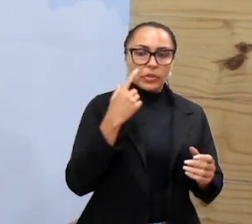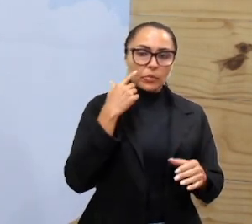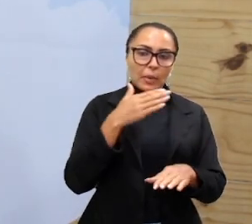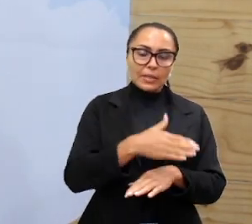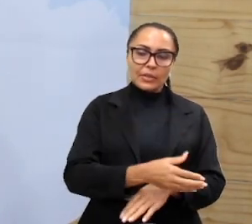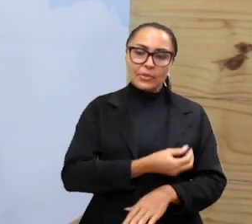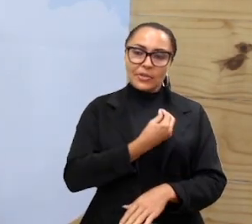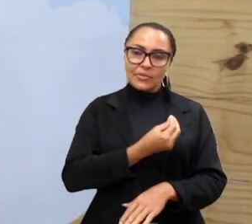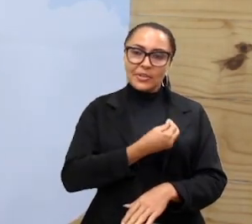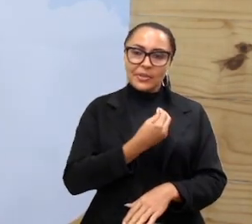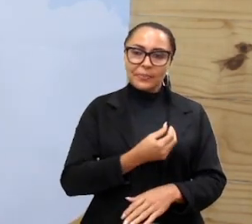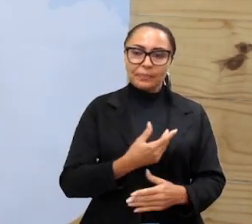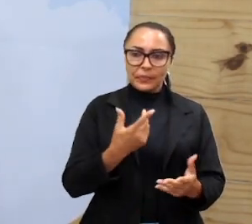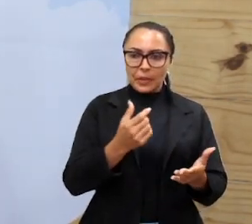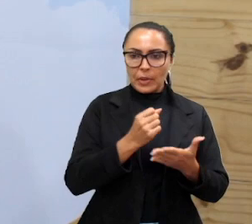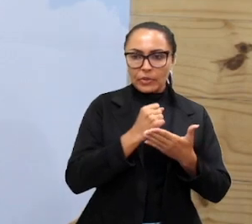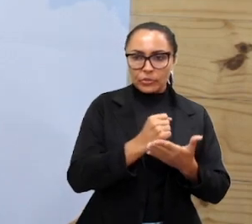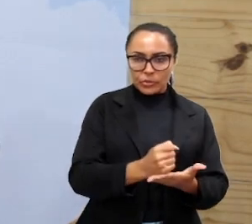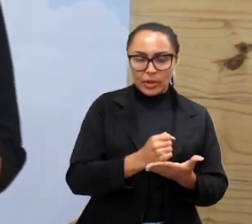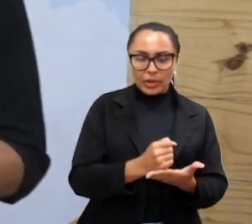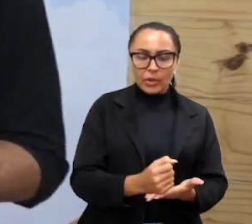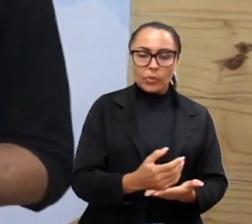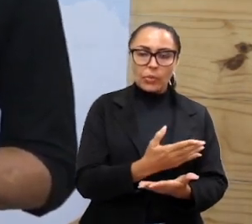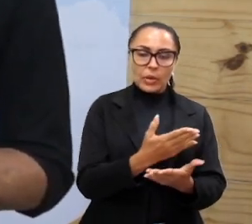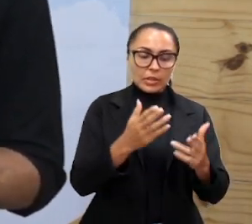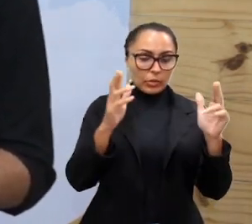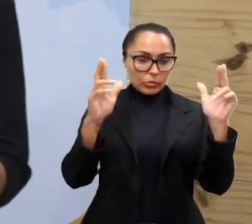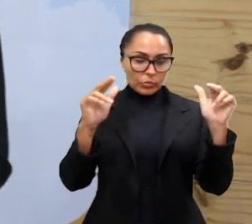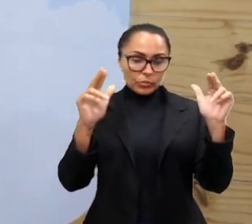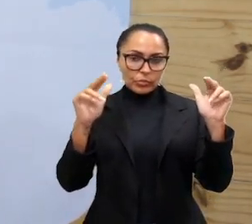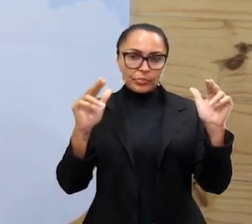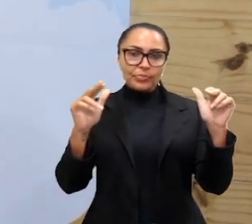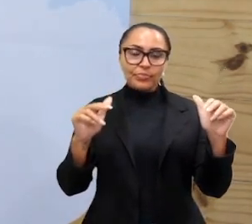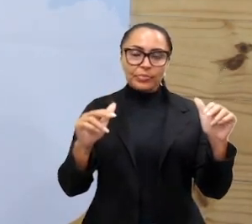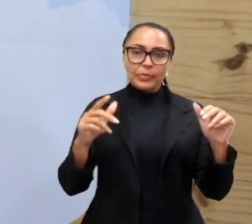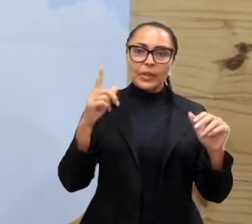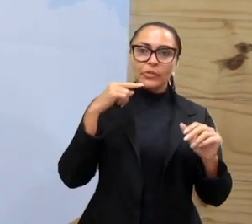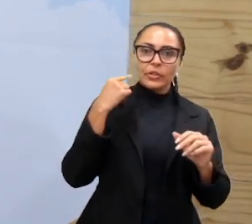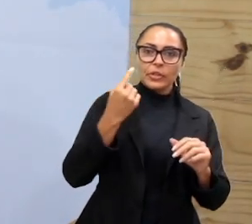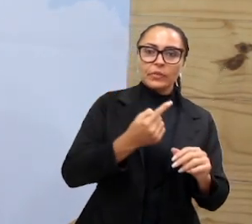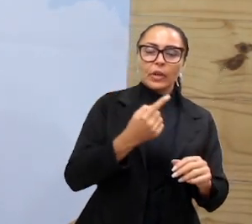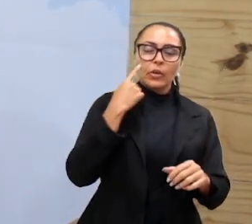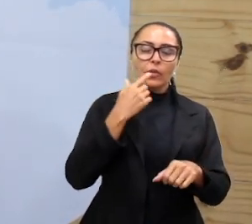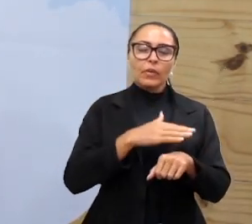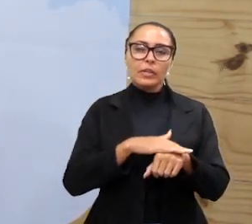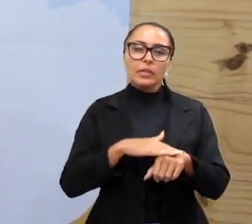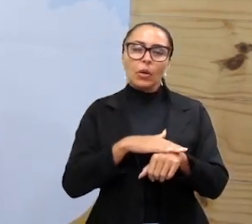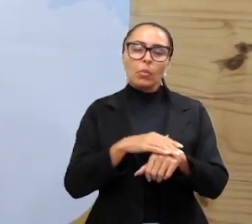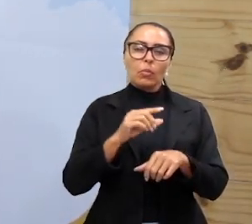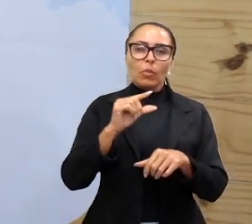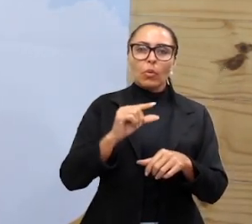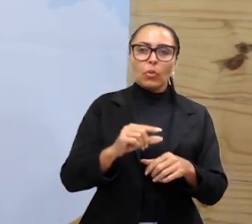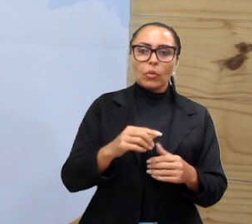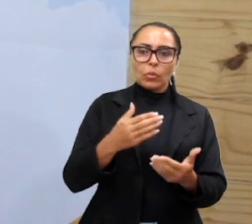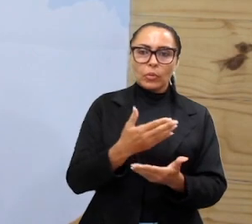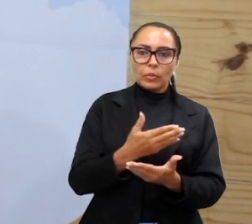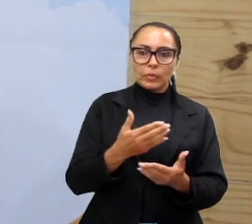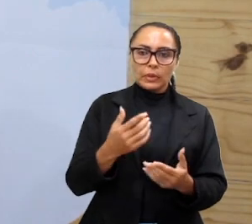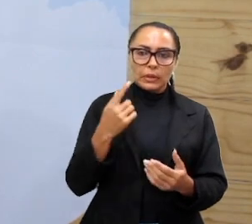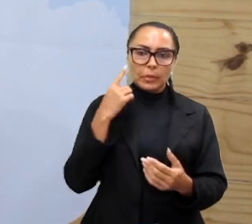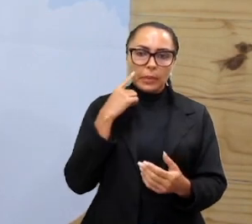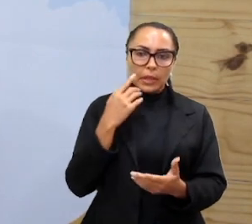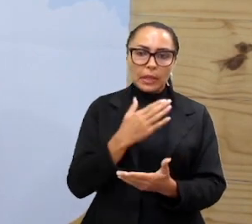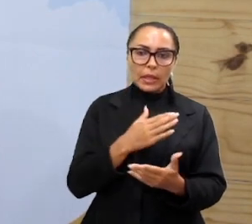vida. E para ajudar a conversar sobre esse assunto, a gente vai pensar um pouco junto com o filósofo francês